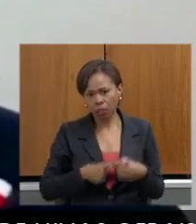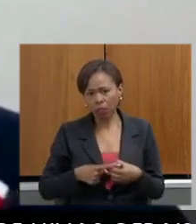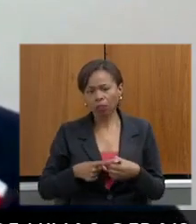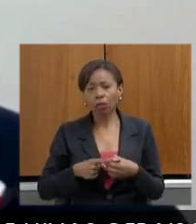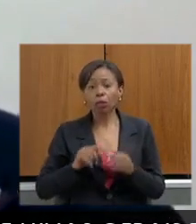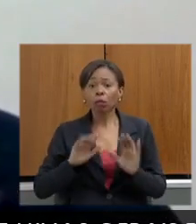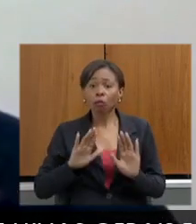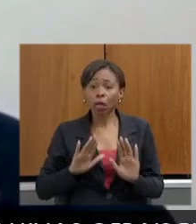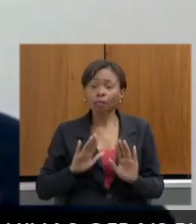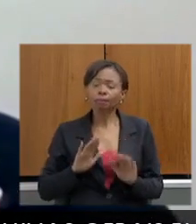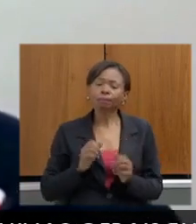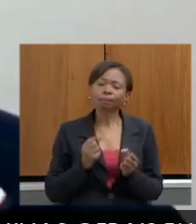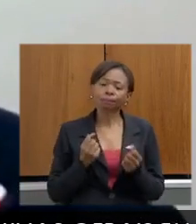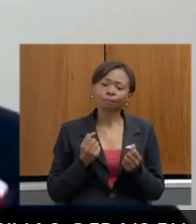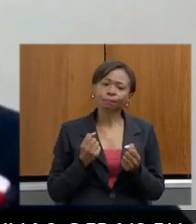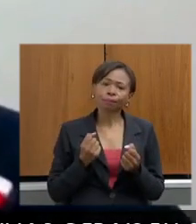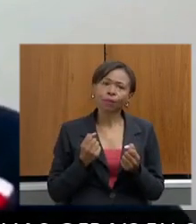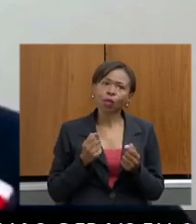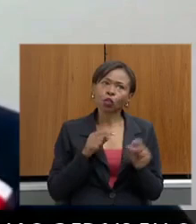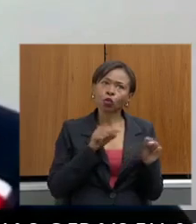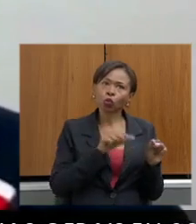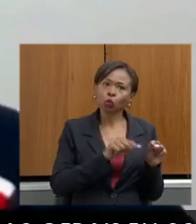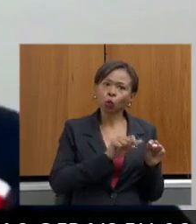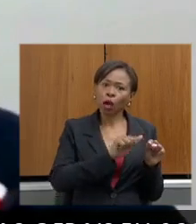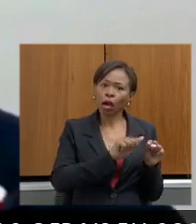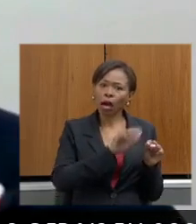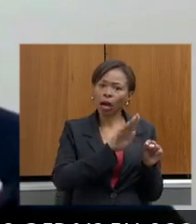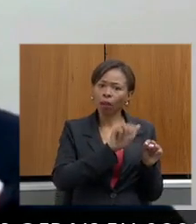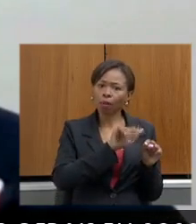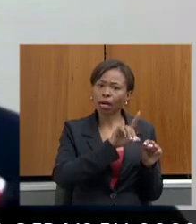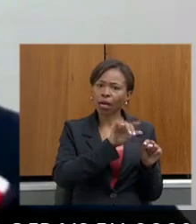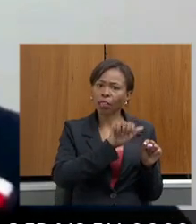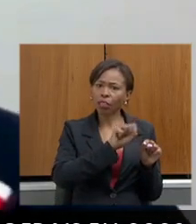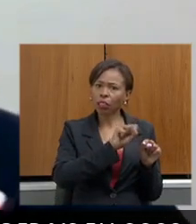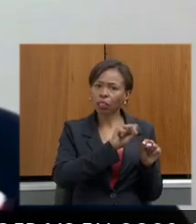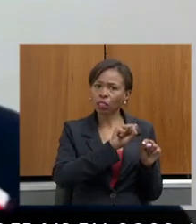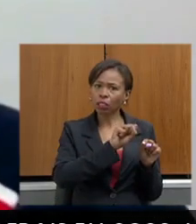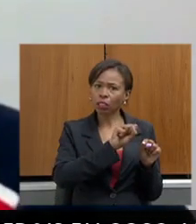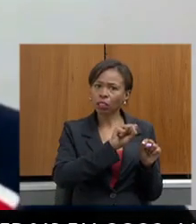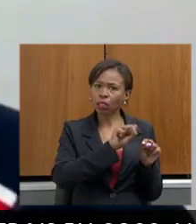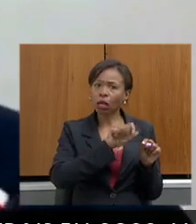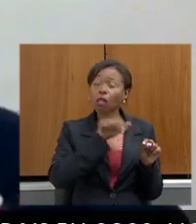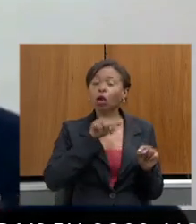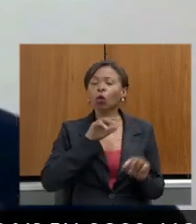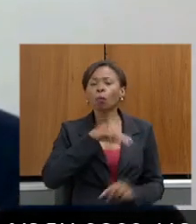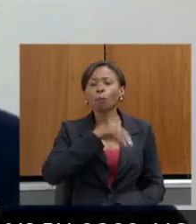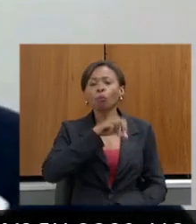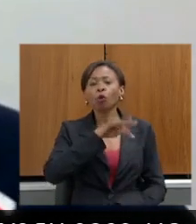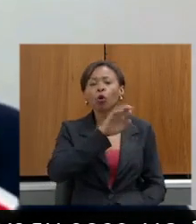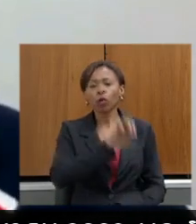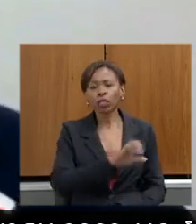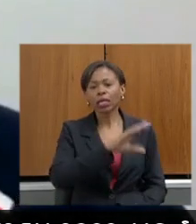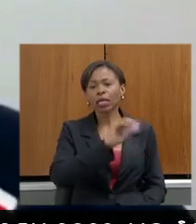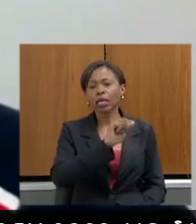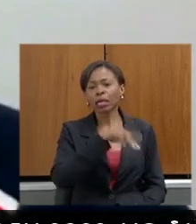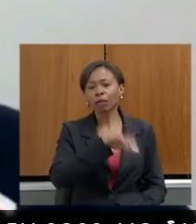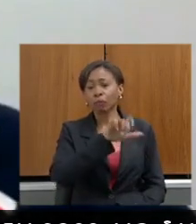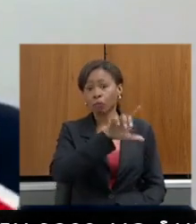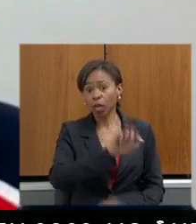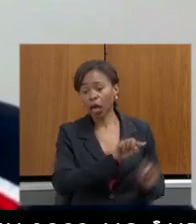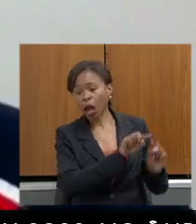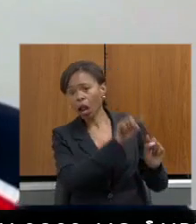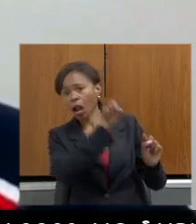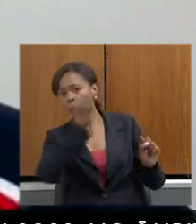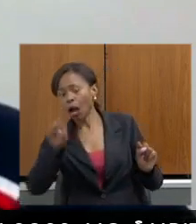ou melhor trajeto de Abadia do Monte Carmelo até Abadia dos Dourados eu fui abordado pela polícia militar